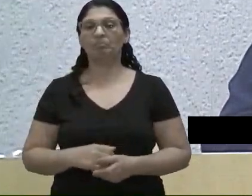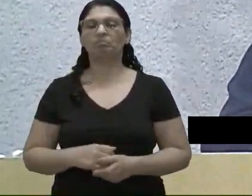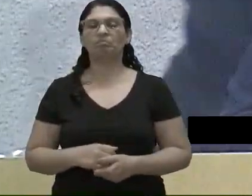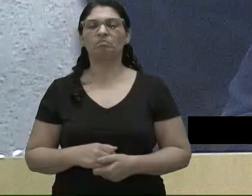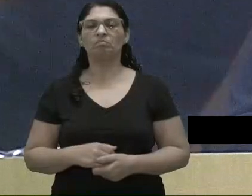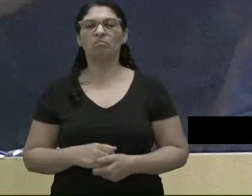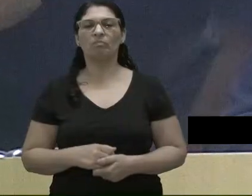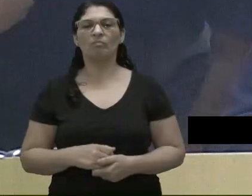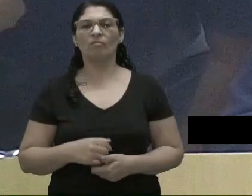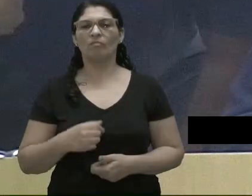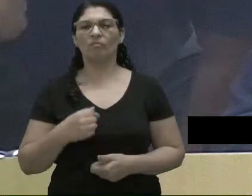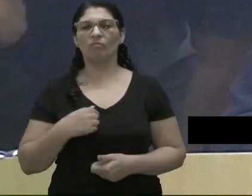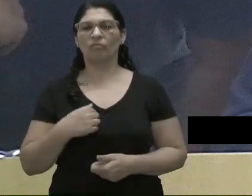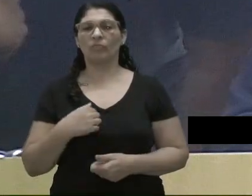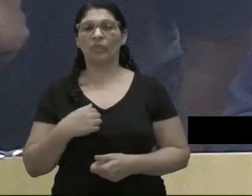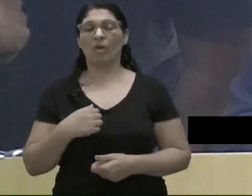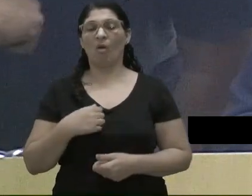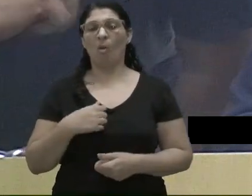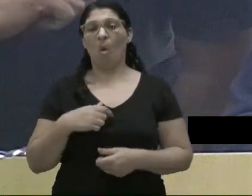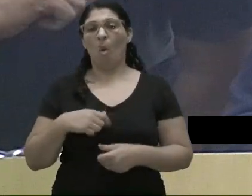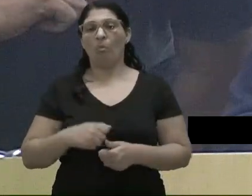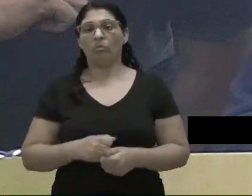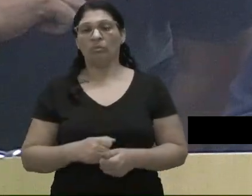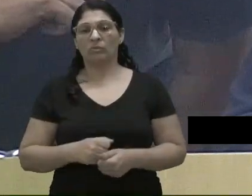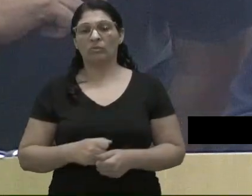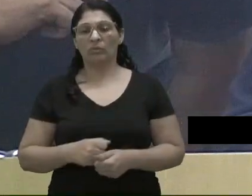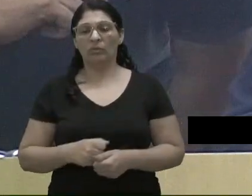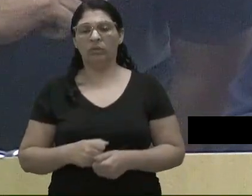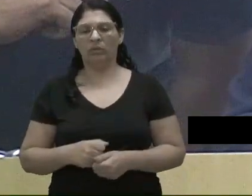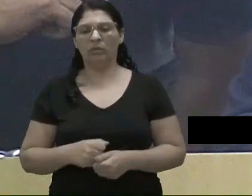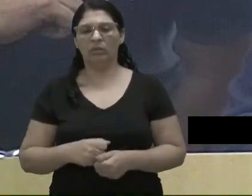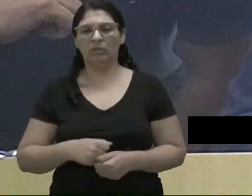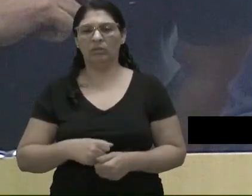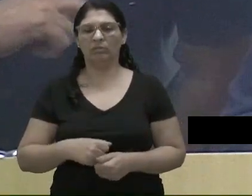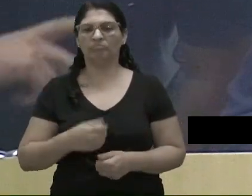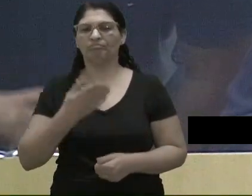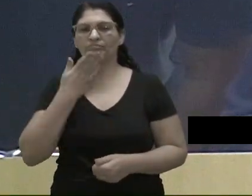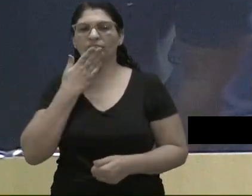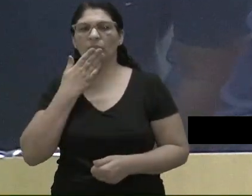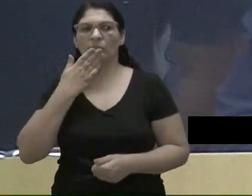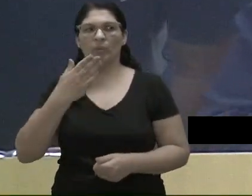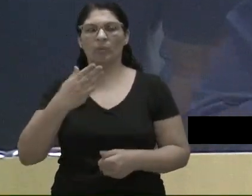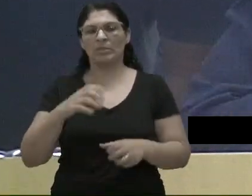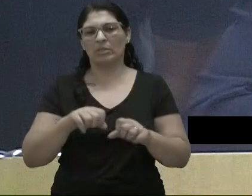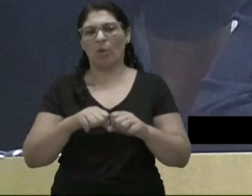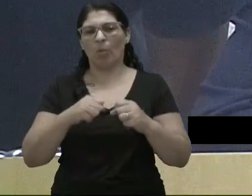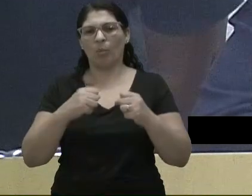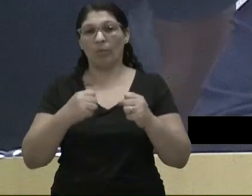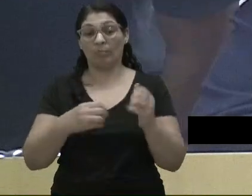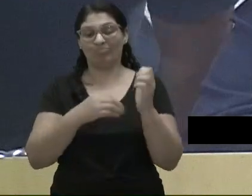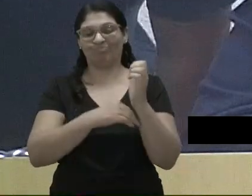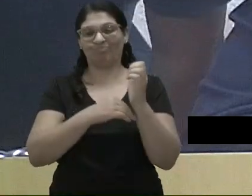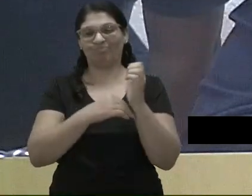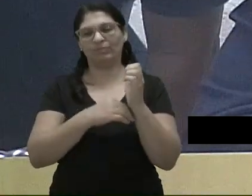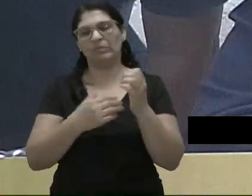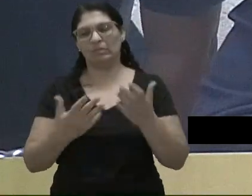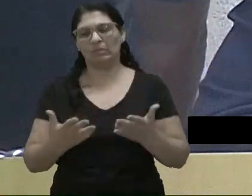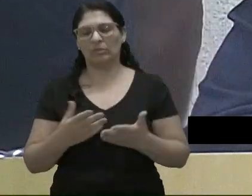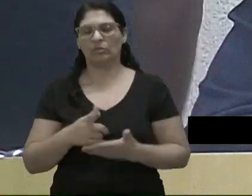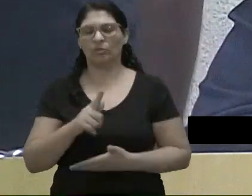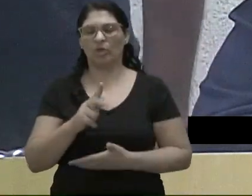deliberação a quebra de sigilo telemático do doutor Carlos Guilherme. Então, como vota